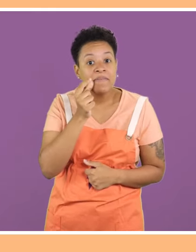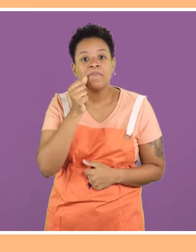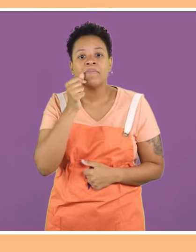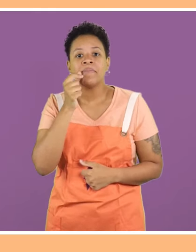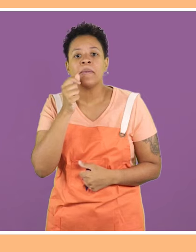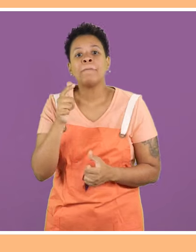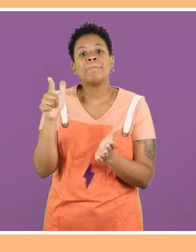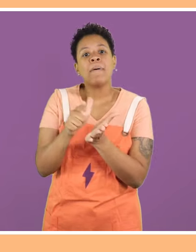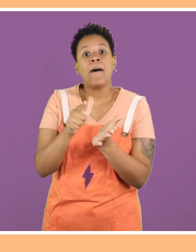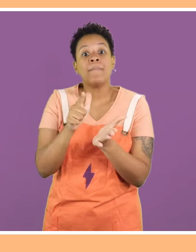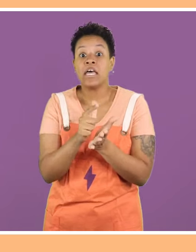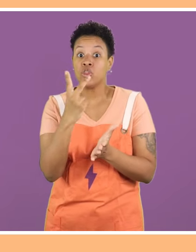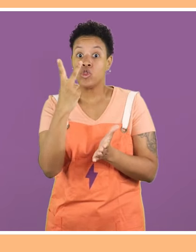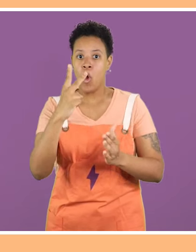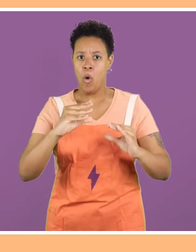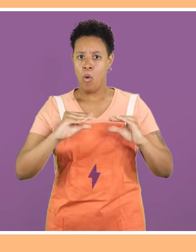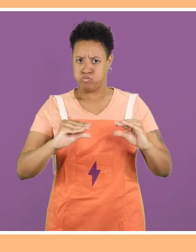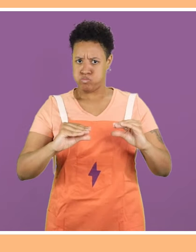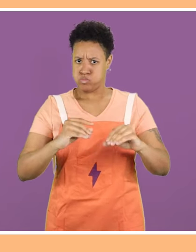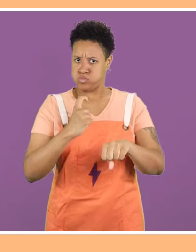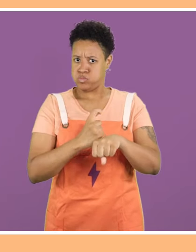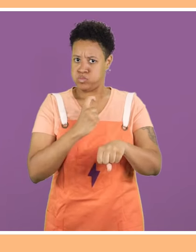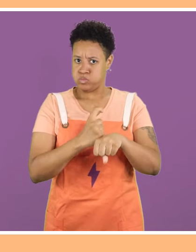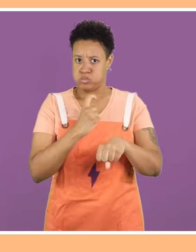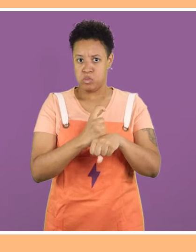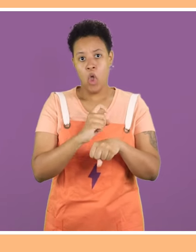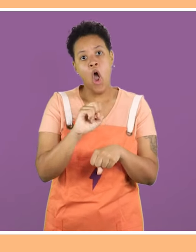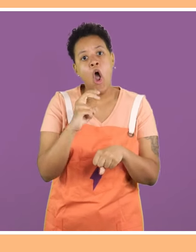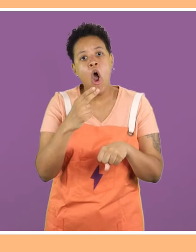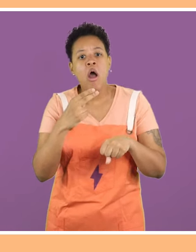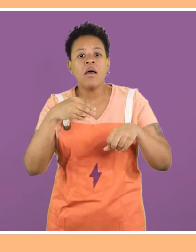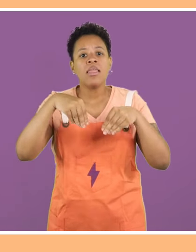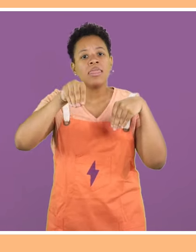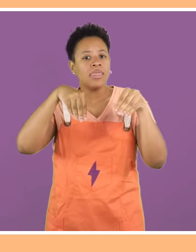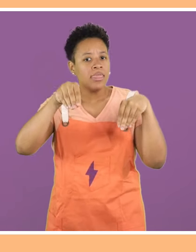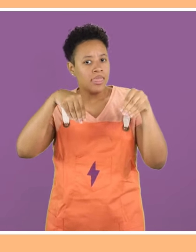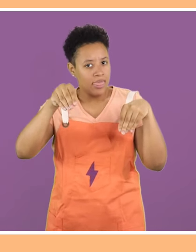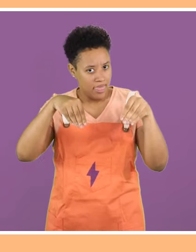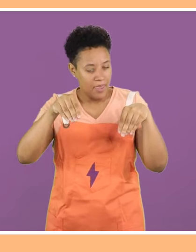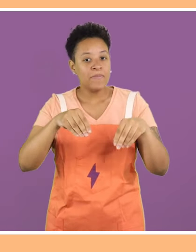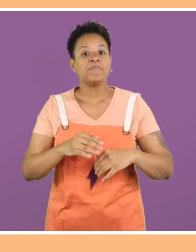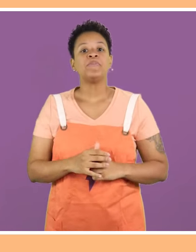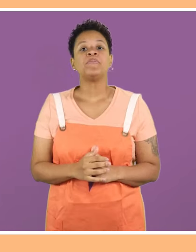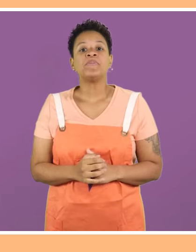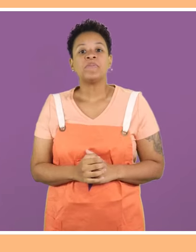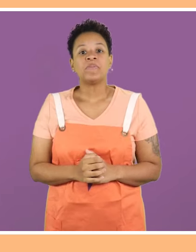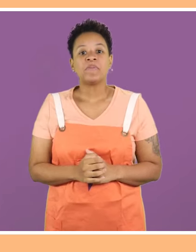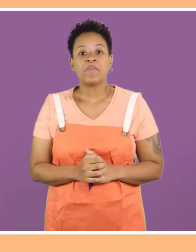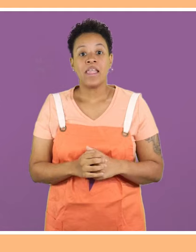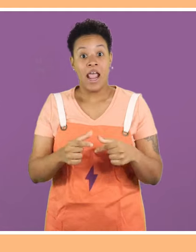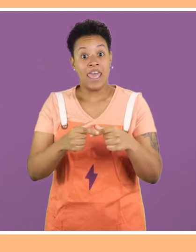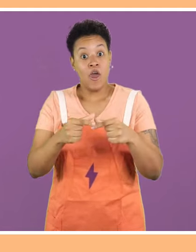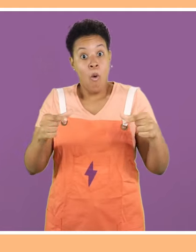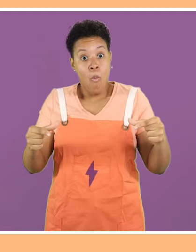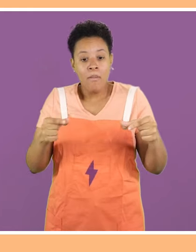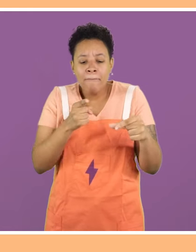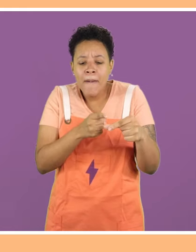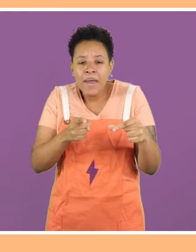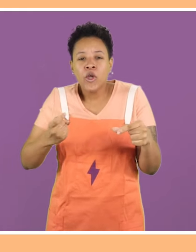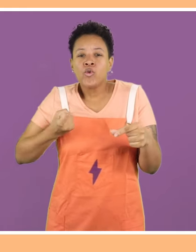2 folhas de papel rígido, pode ser canson ou sulfite, régua ou fita métrica,